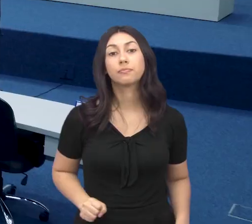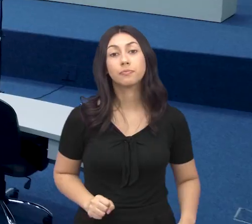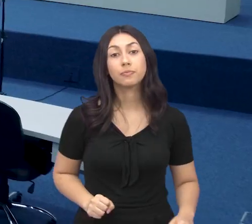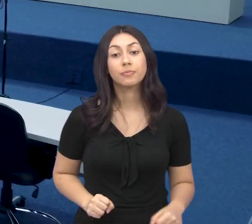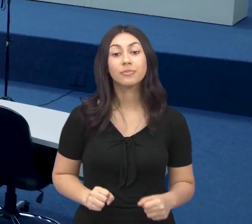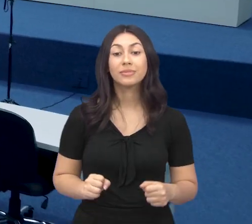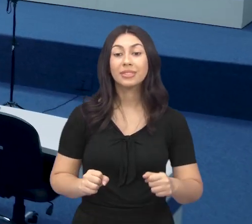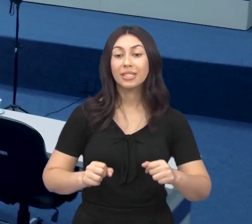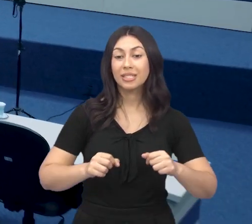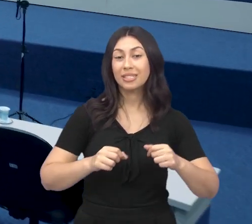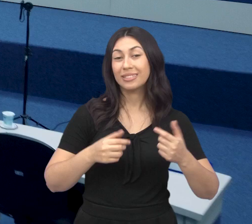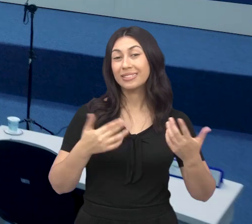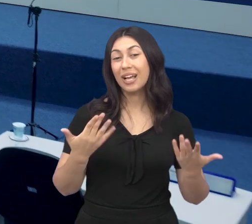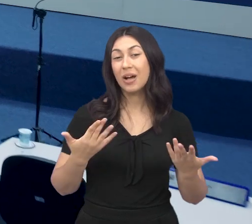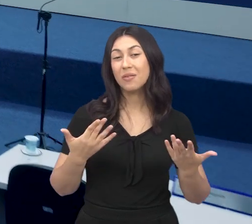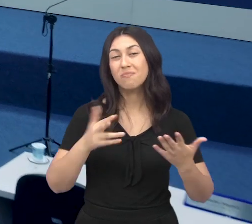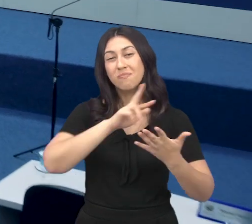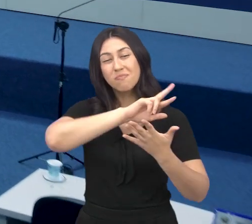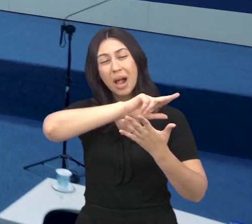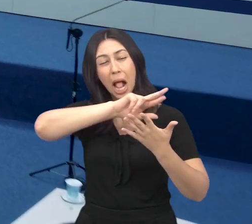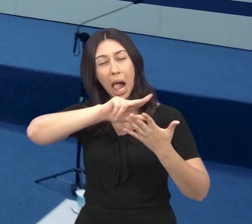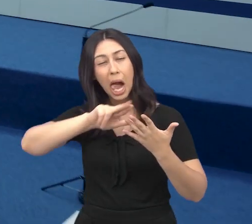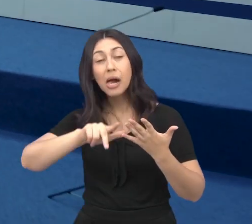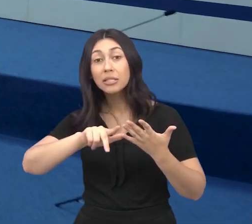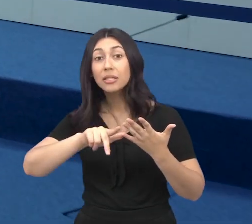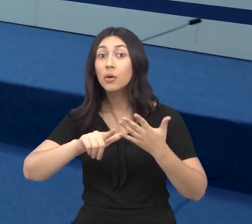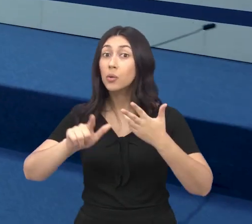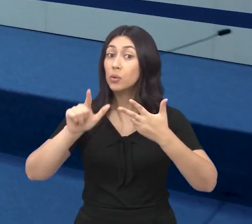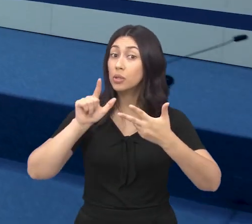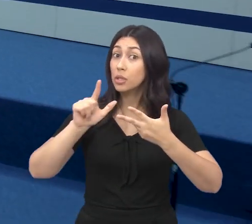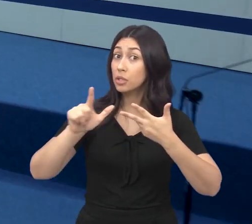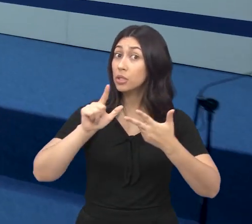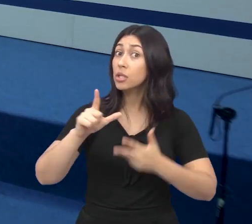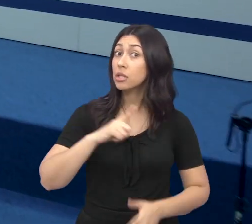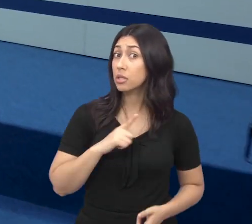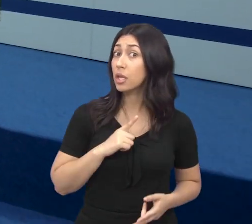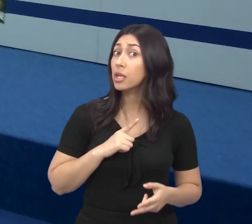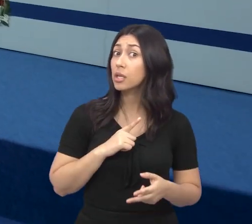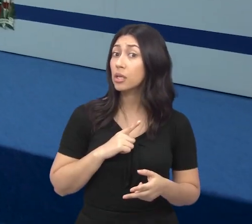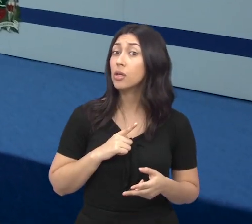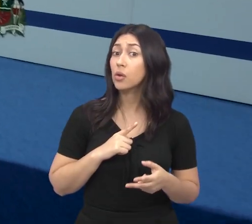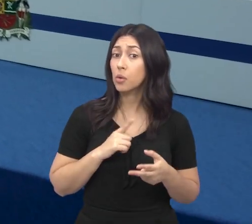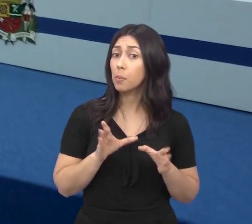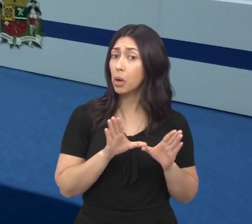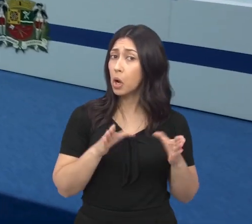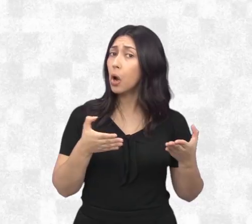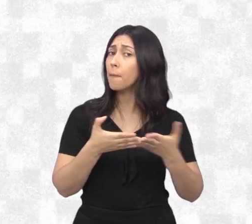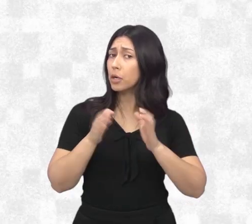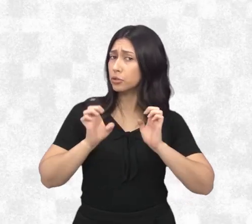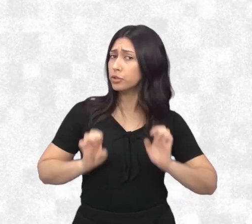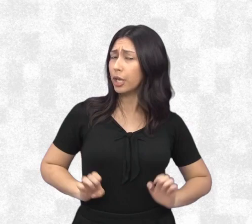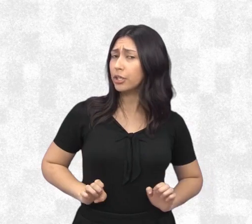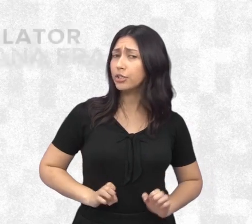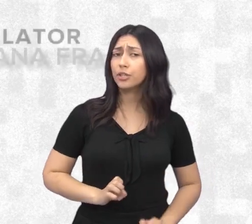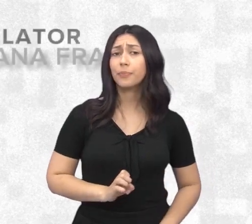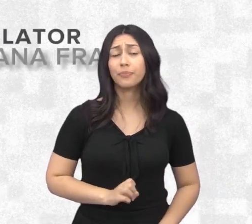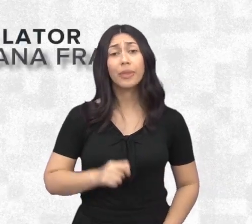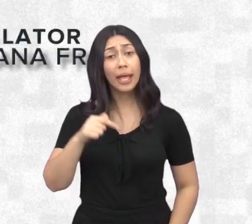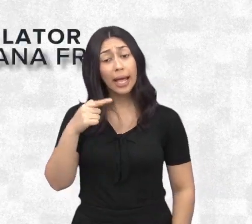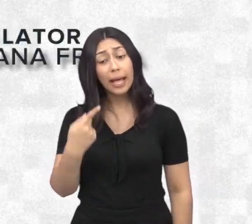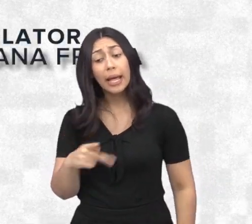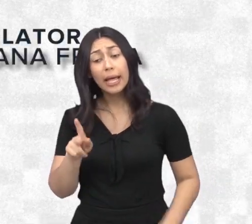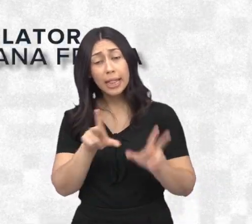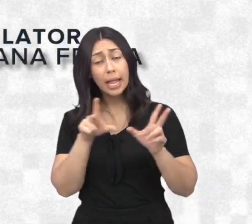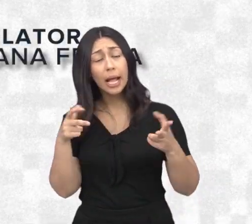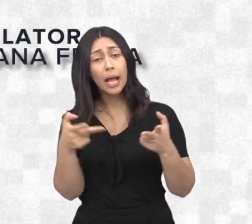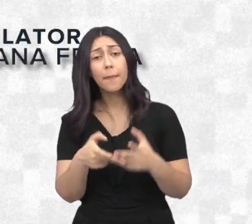corrupção. Assim como em tantas instâncias, o Poder Legislativo tem um código de ética. Na Câmara Municipal,